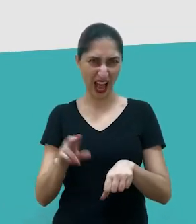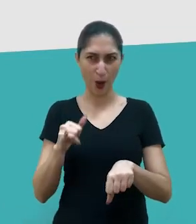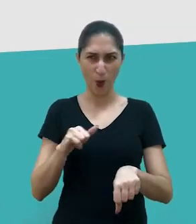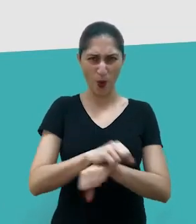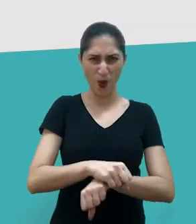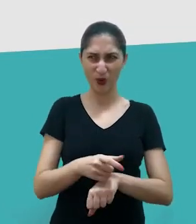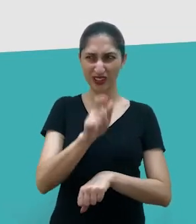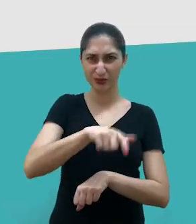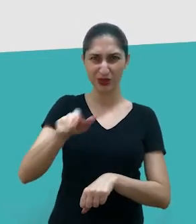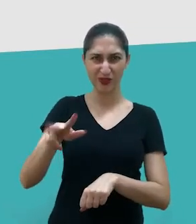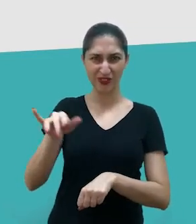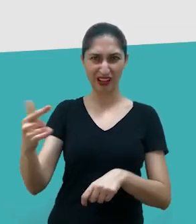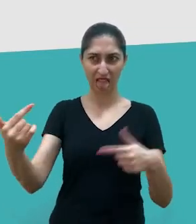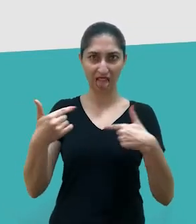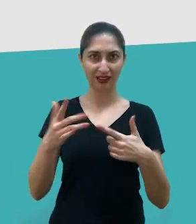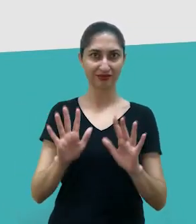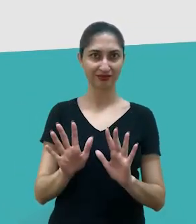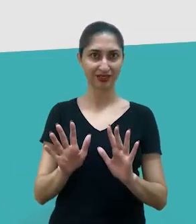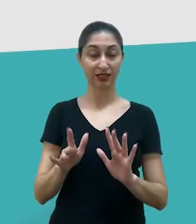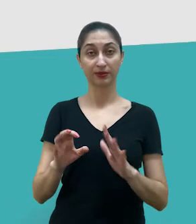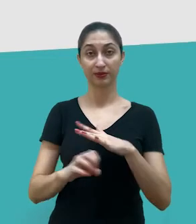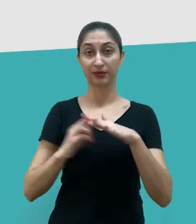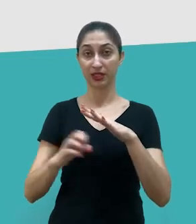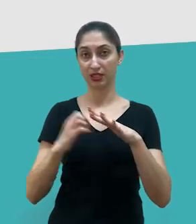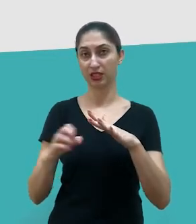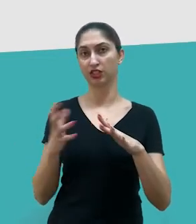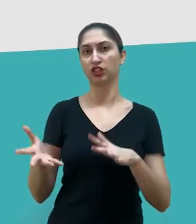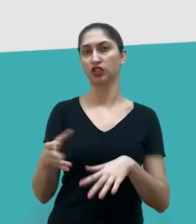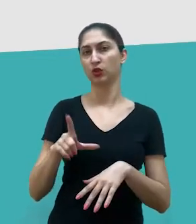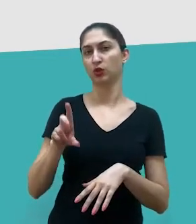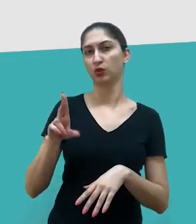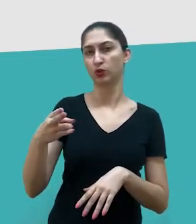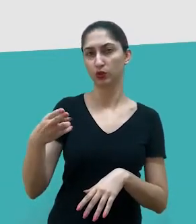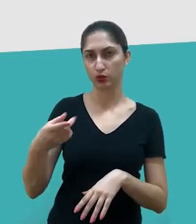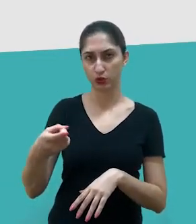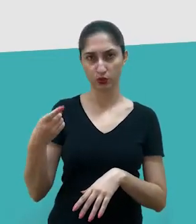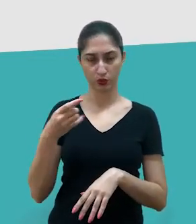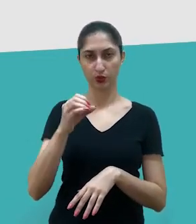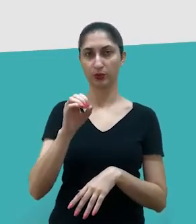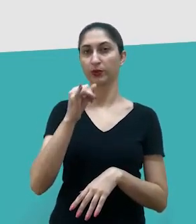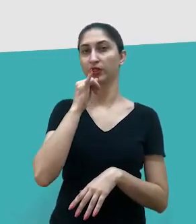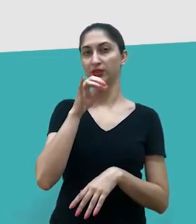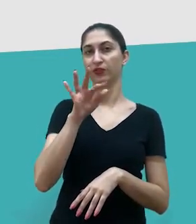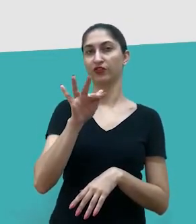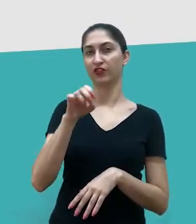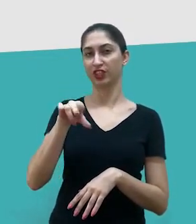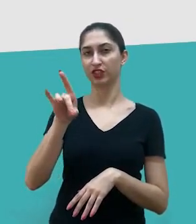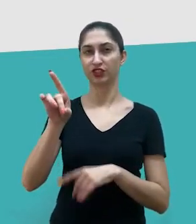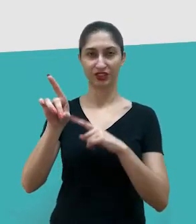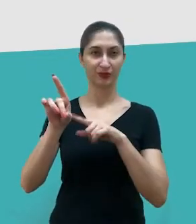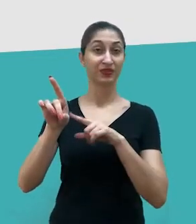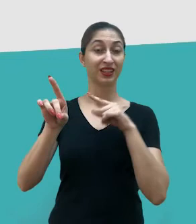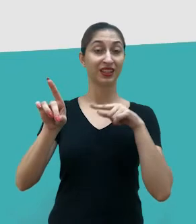o que as pessoas vão fazer. As empresas de luxo, todas, a Fendi, por exemplo, que é uma marca